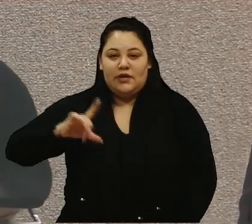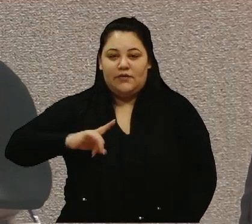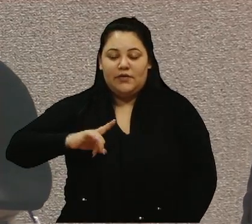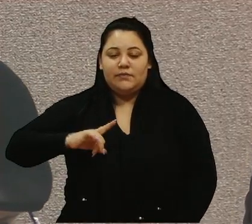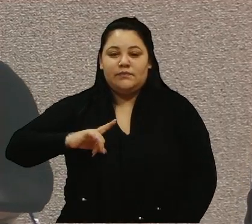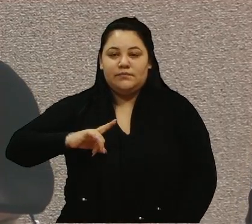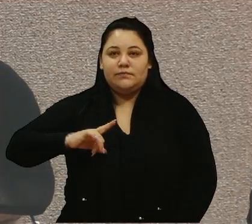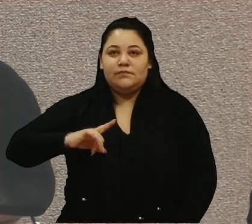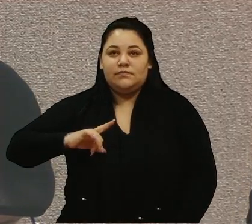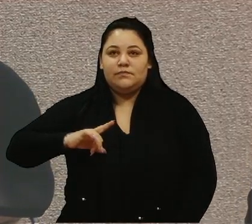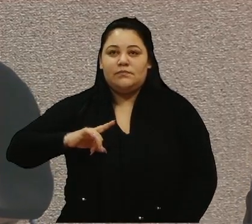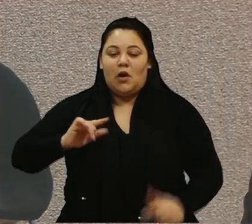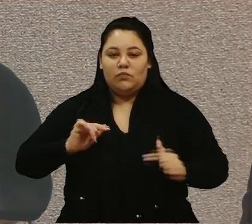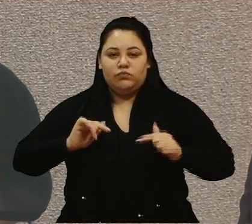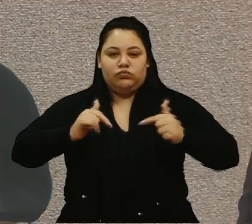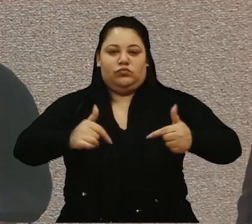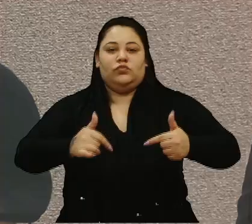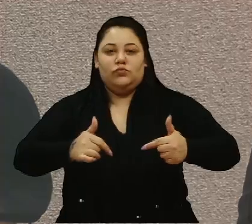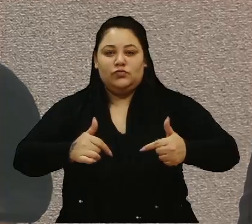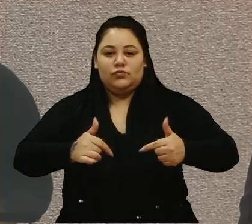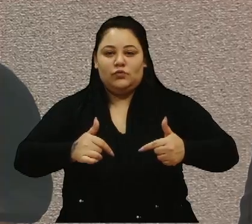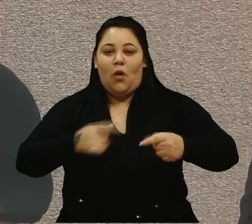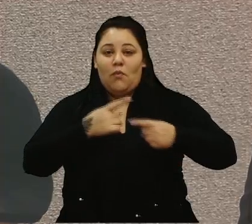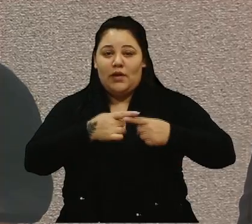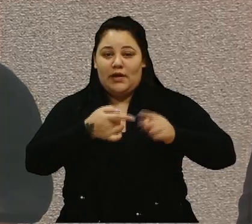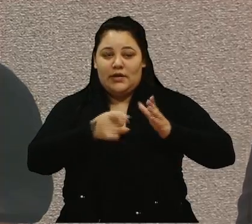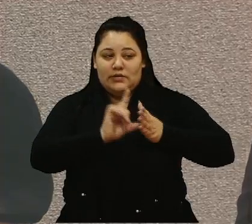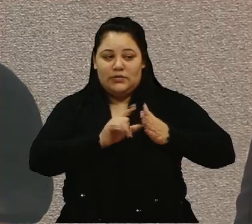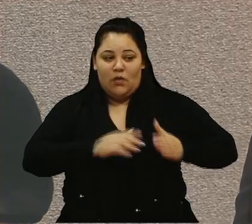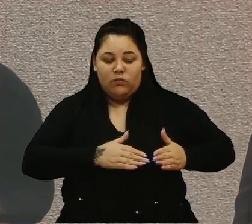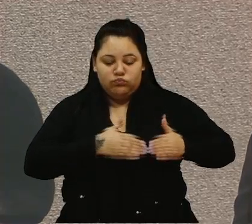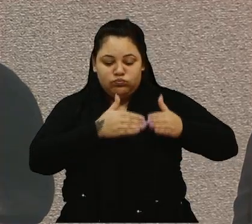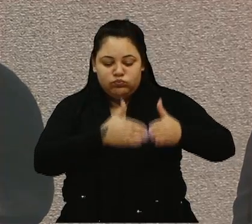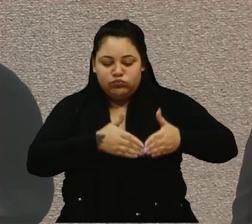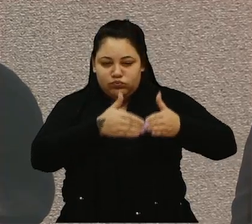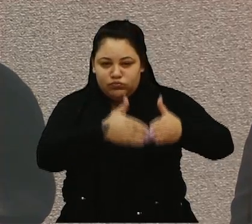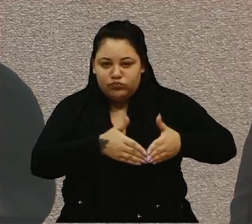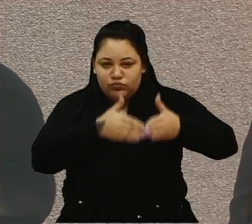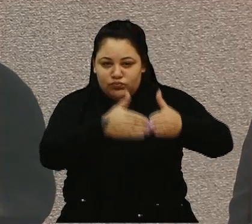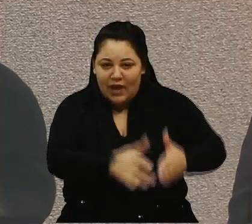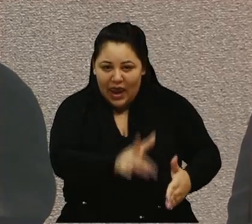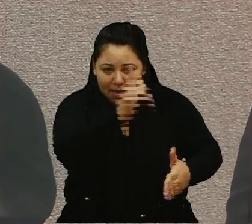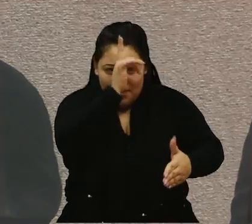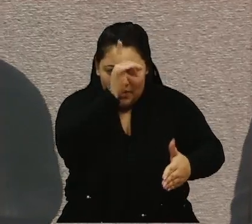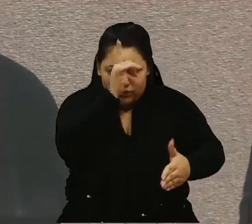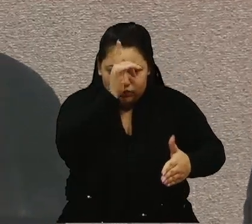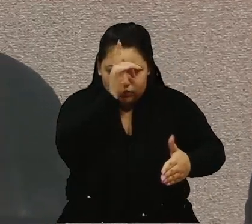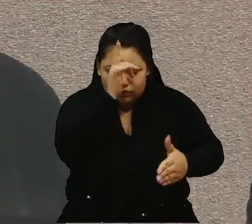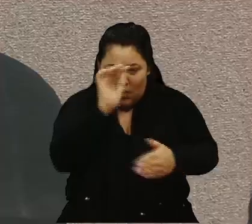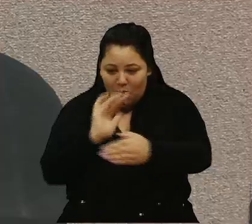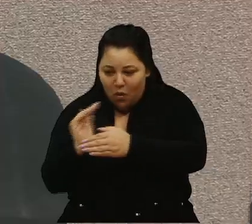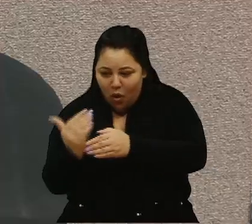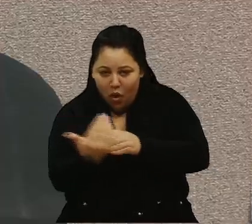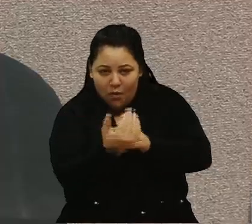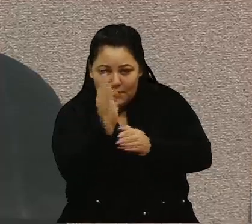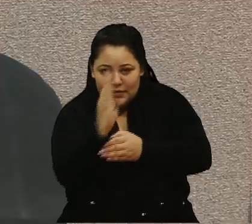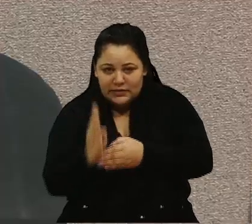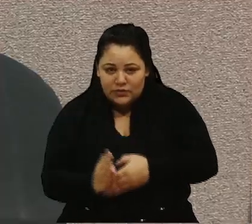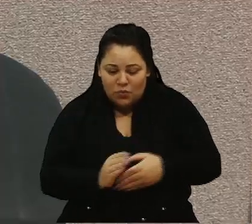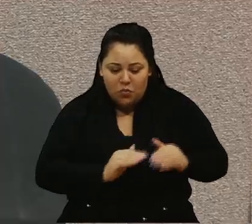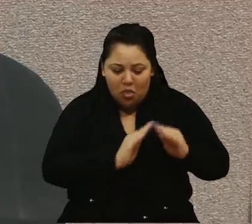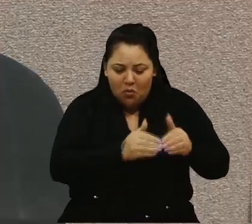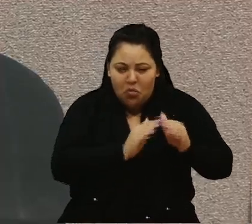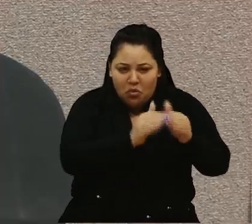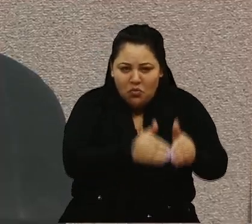torpedeado por submarinos alemães na costa brasileira. Navios mercantes foram torpedeados, diversos